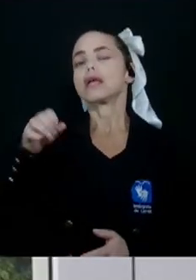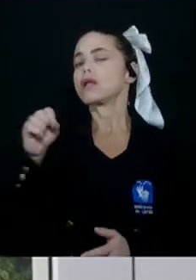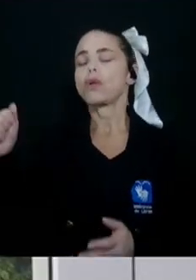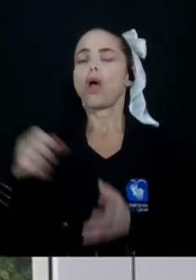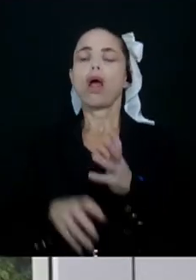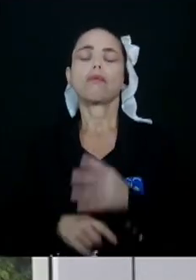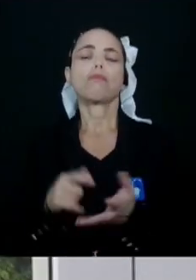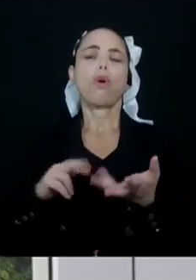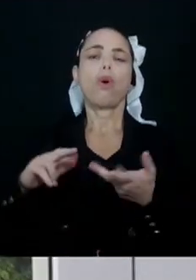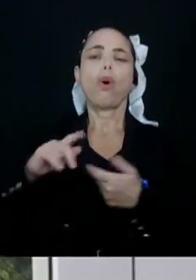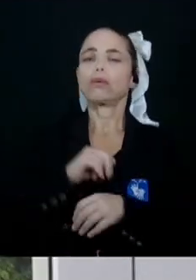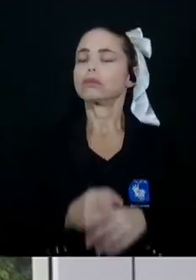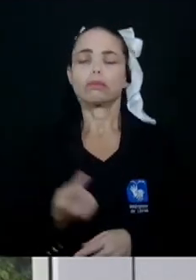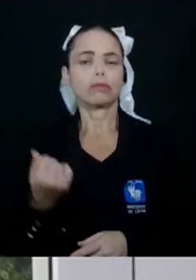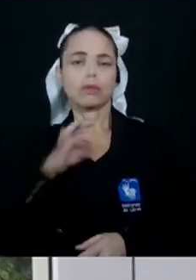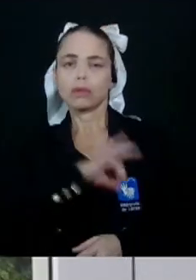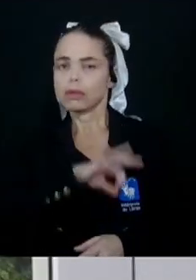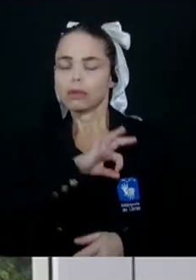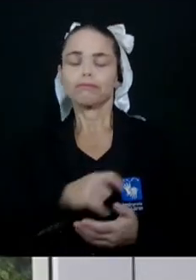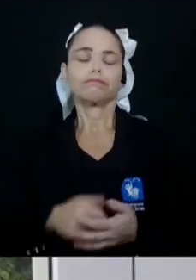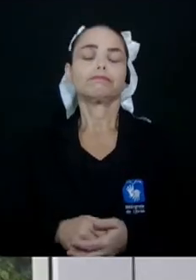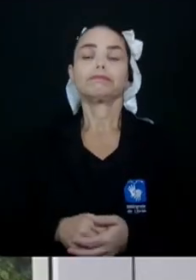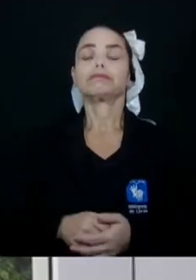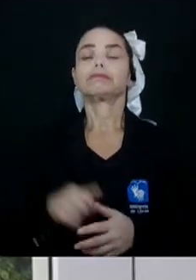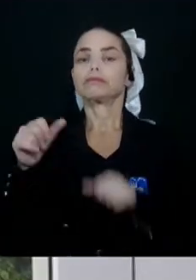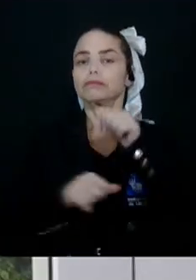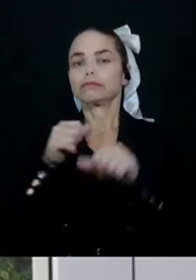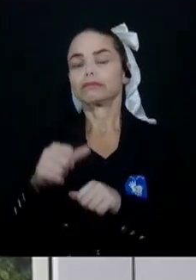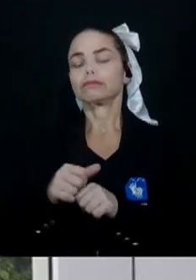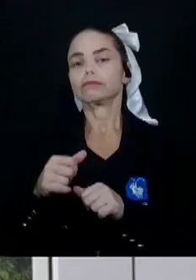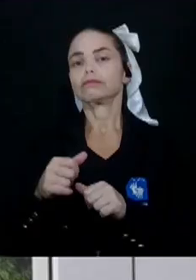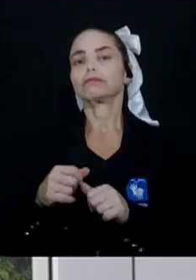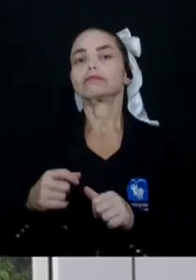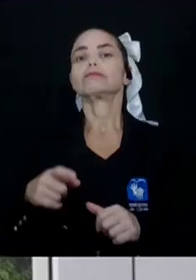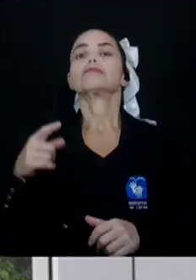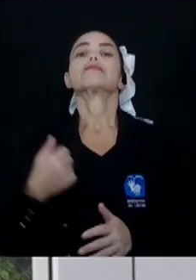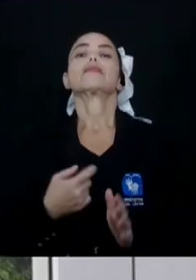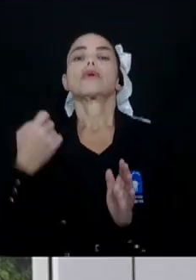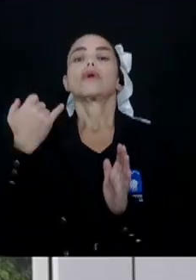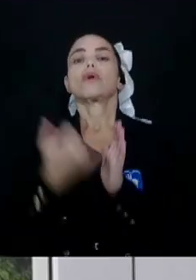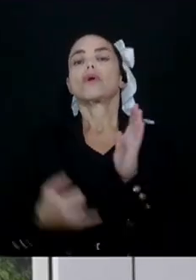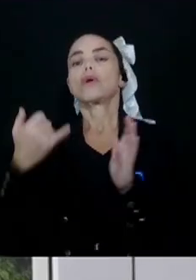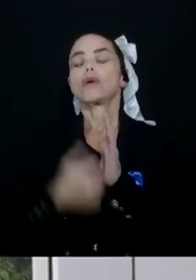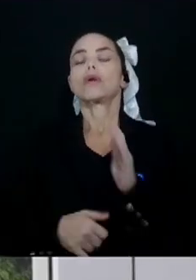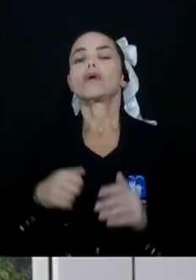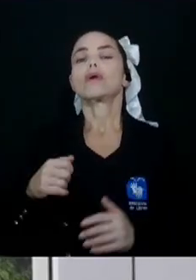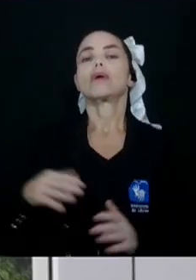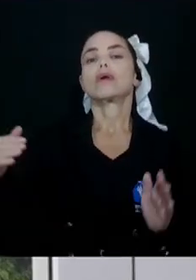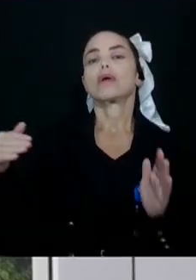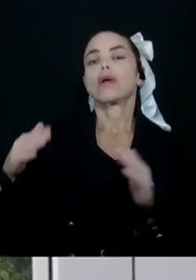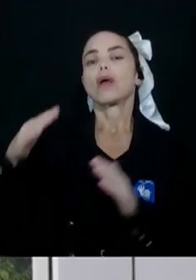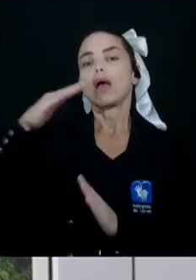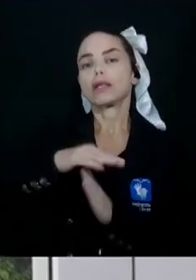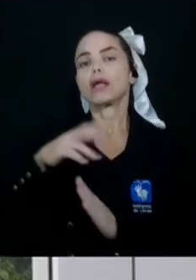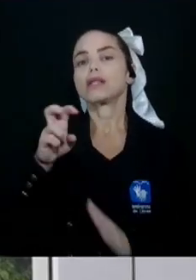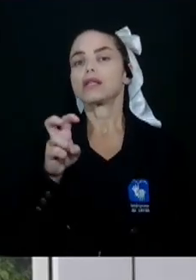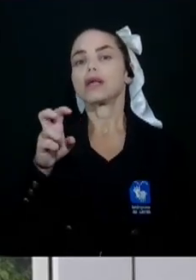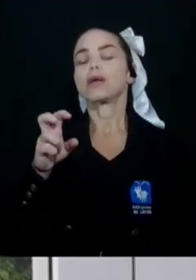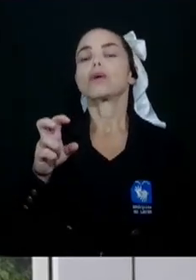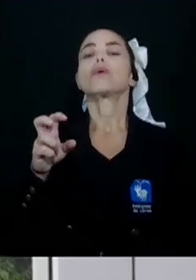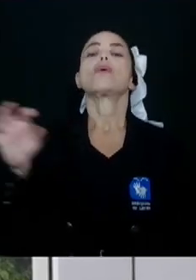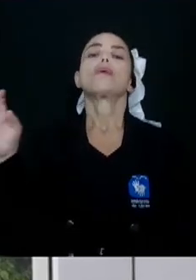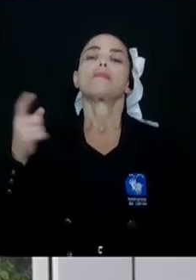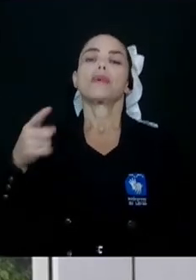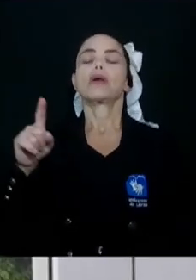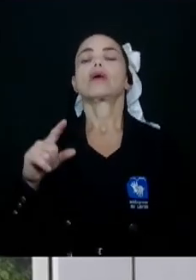públicos. As mudanças na faixa de isenção do imposto de renda para quem ganha até R$ 5.000 e a redução para quem recebe